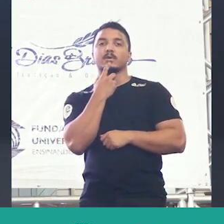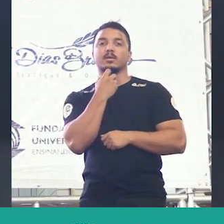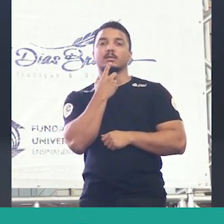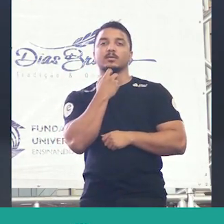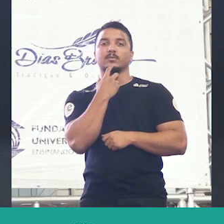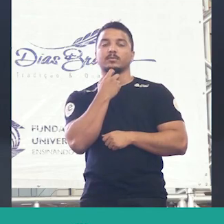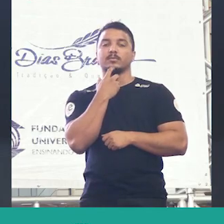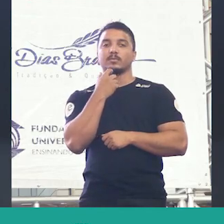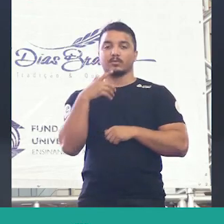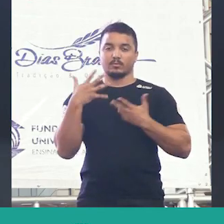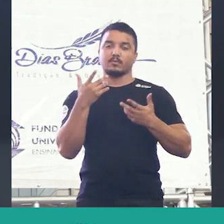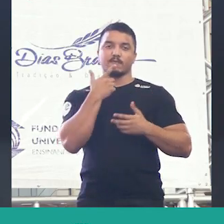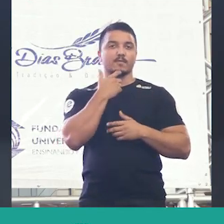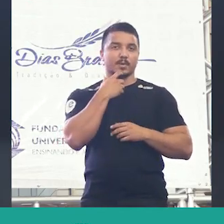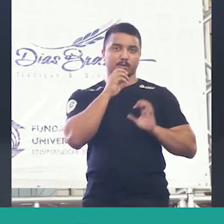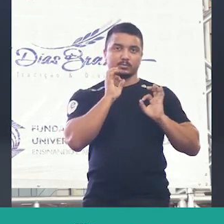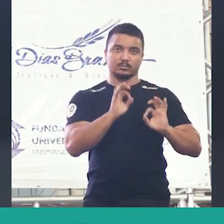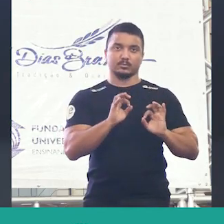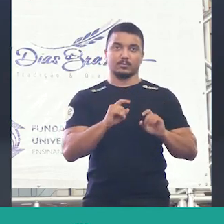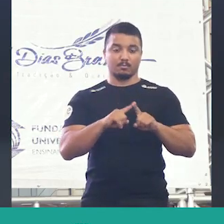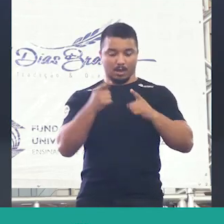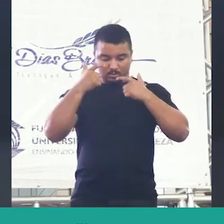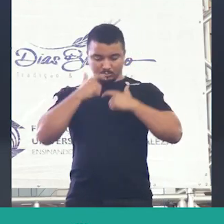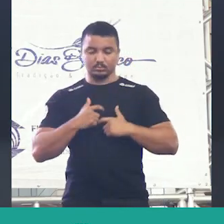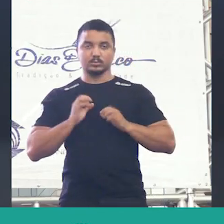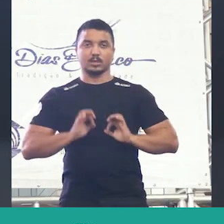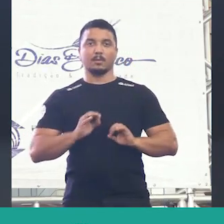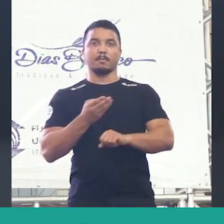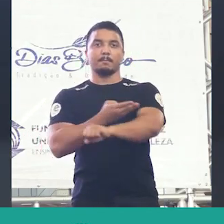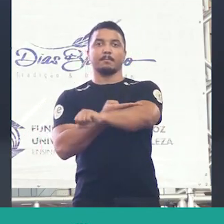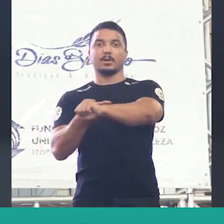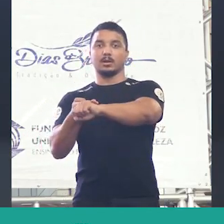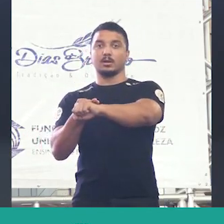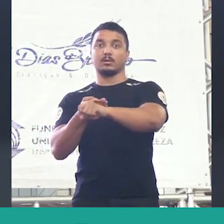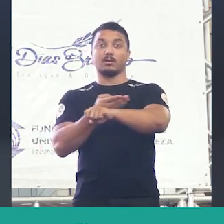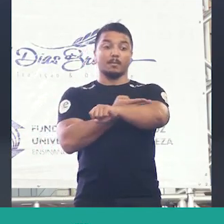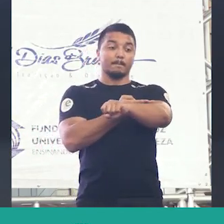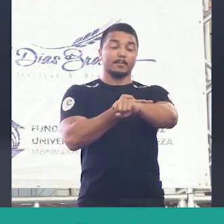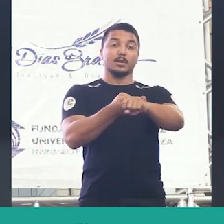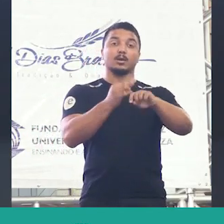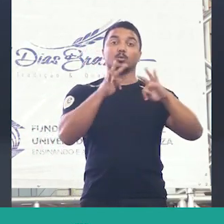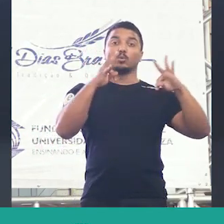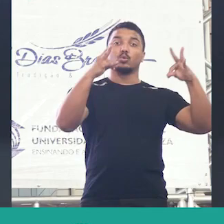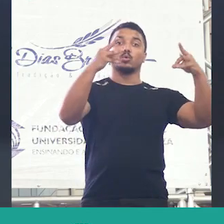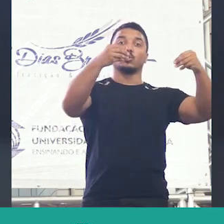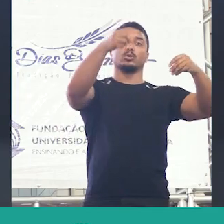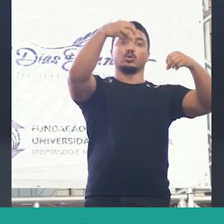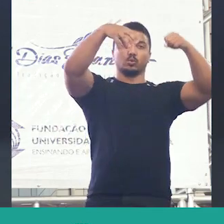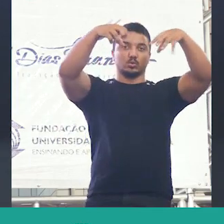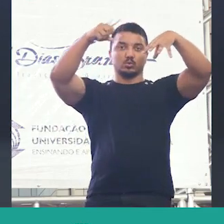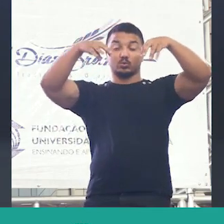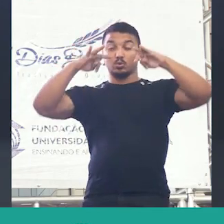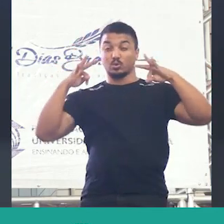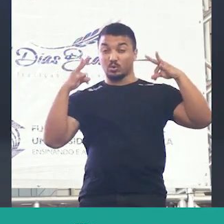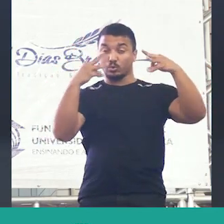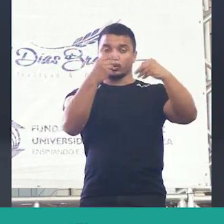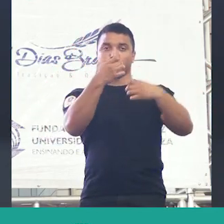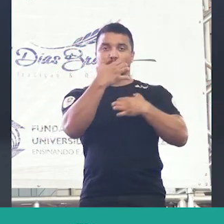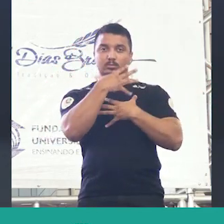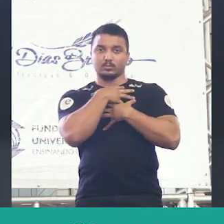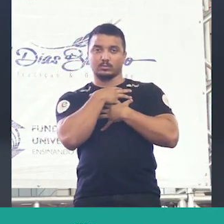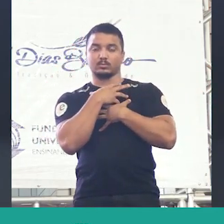ver minha blusa o quê? Vermelha, mas ela é branca. Porque o branco reflete todas as luzes. Vocês estão me entendendo ou